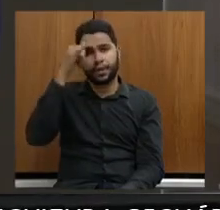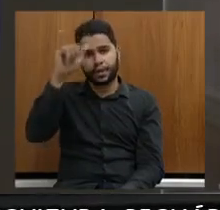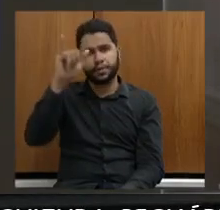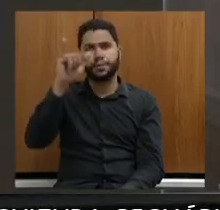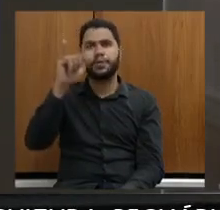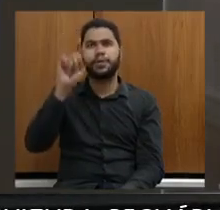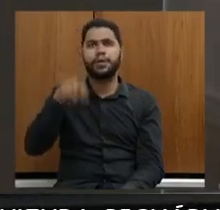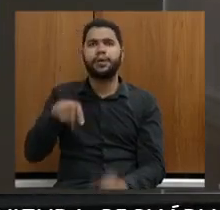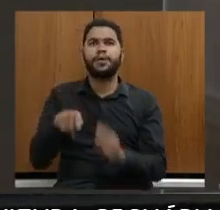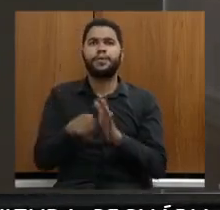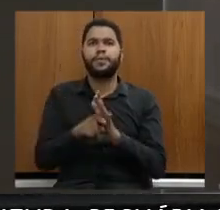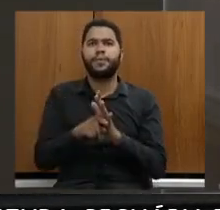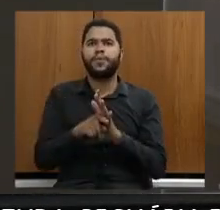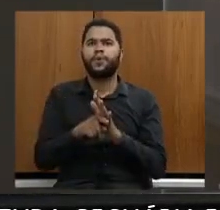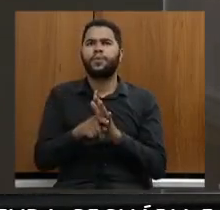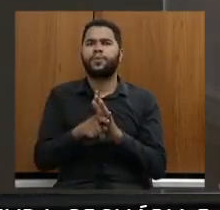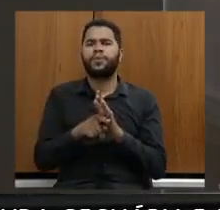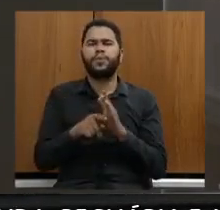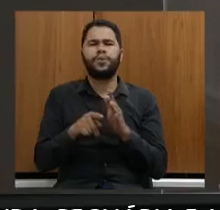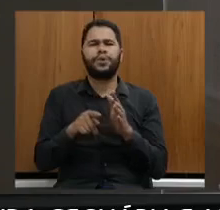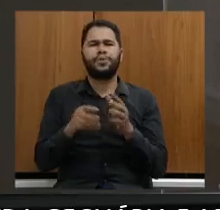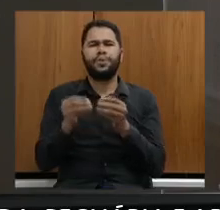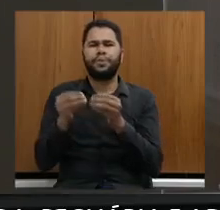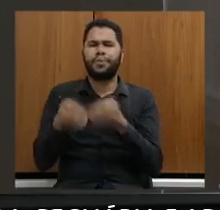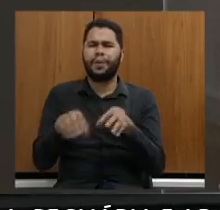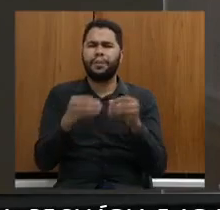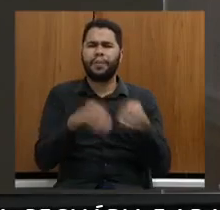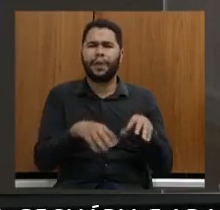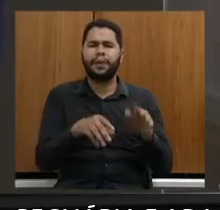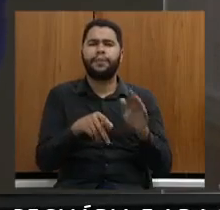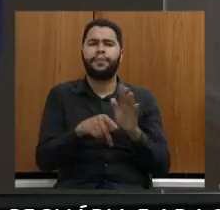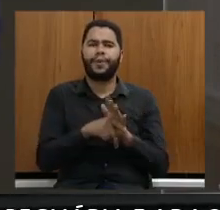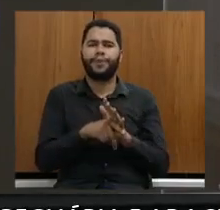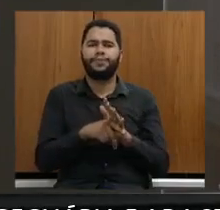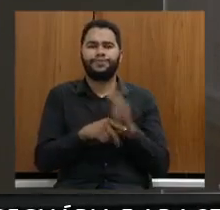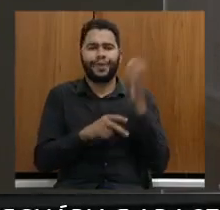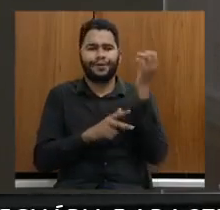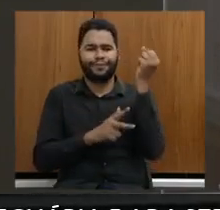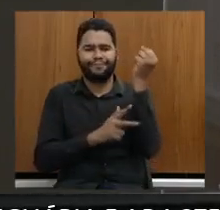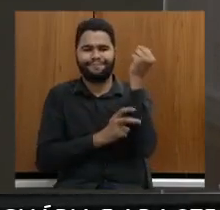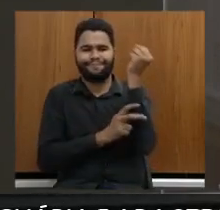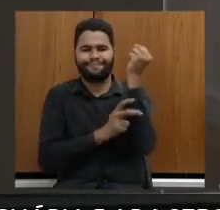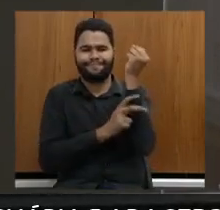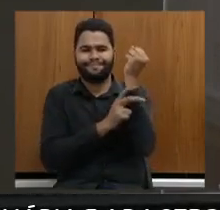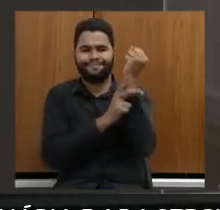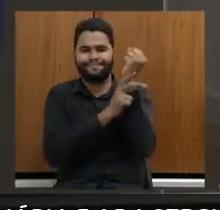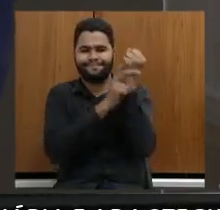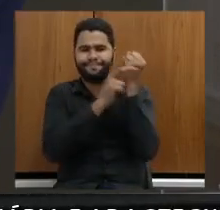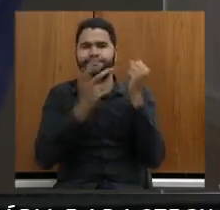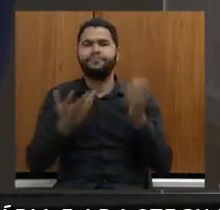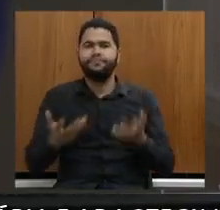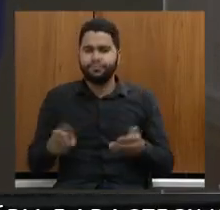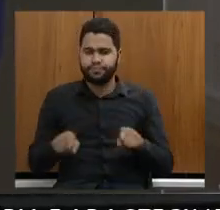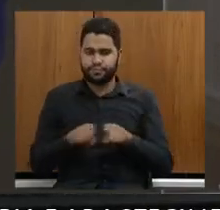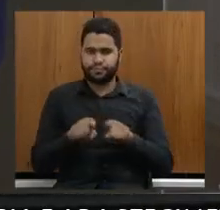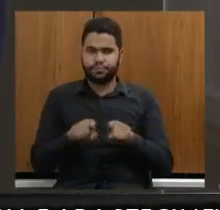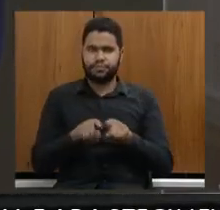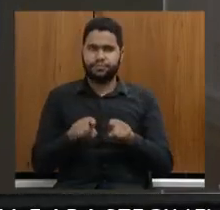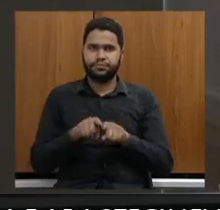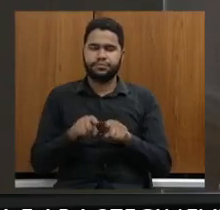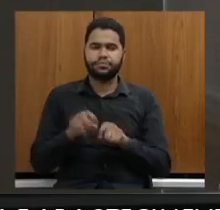carrinhos do Milho que foi o desastre ser muito reproduzir o mesmo por causa da cigarrinha Mosca da